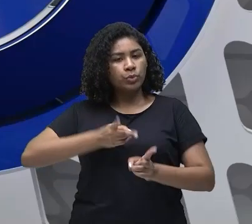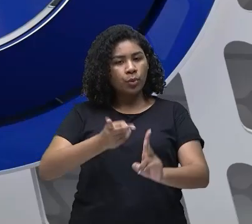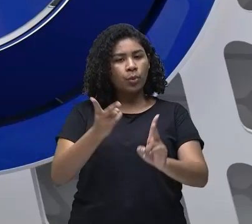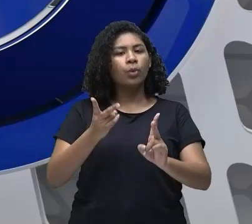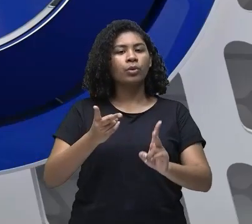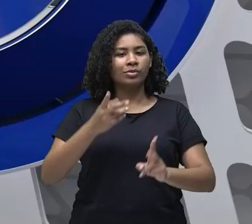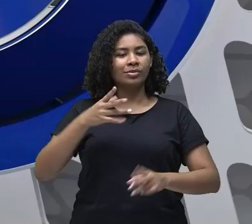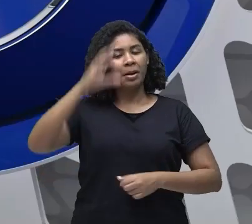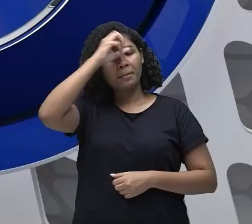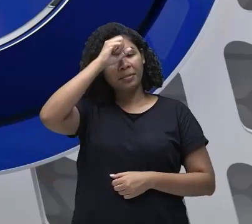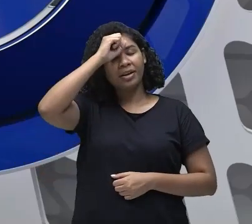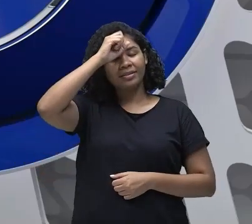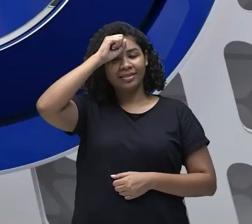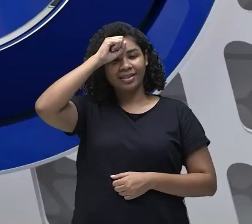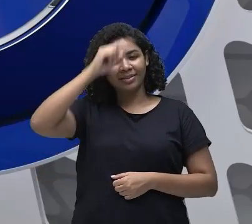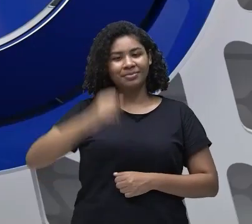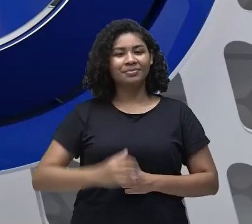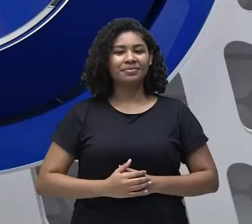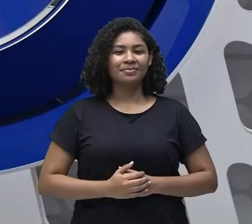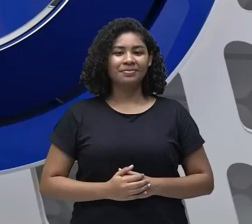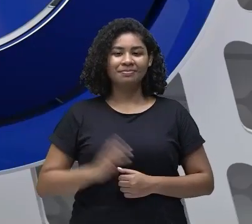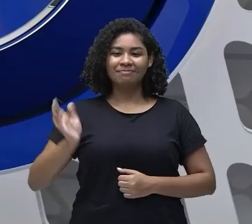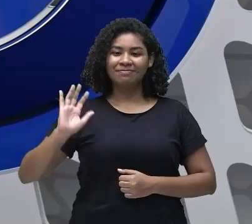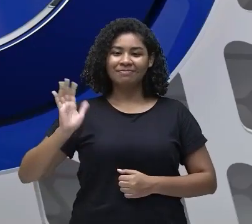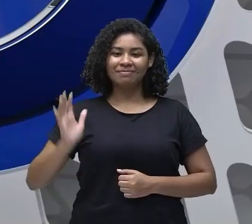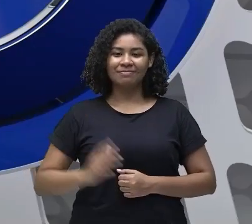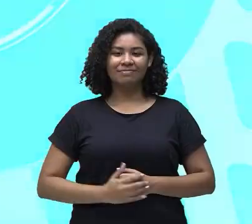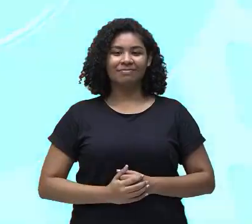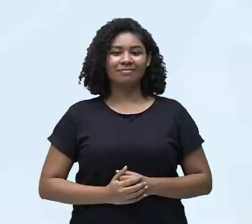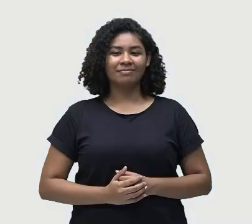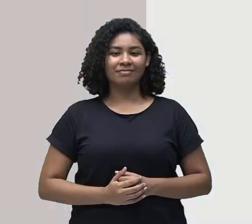mais aprendizagem e descobertas. Até mais!